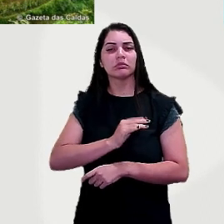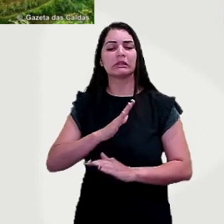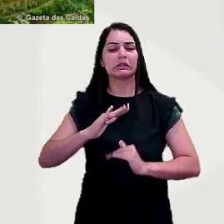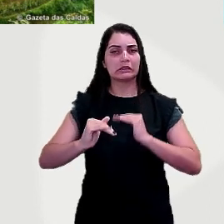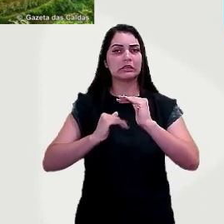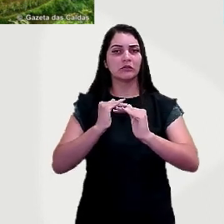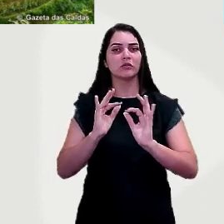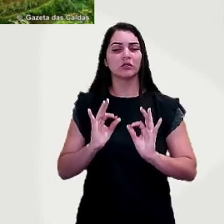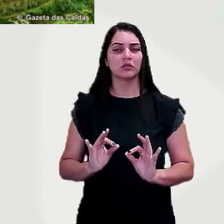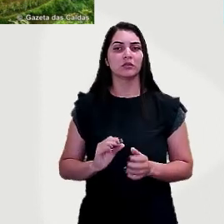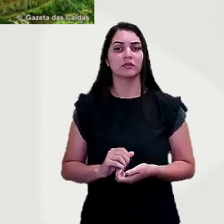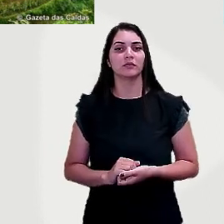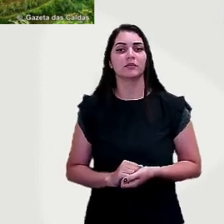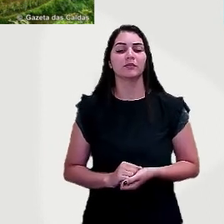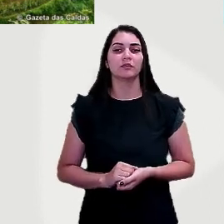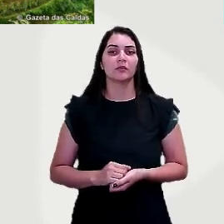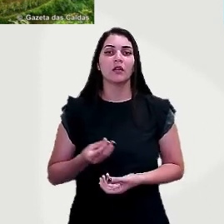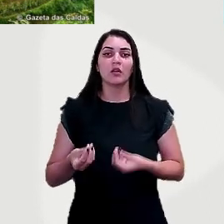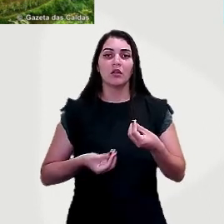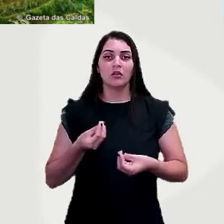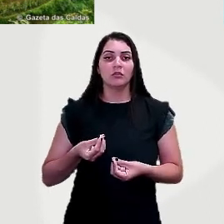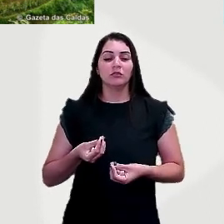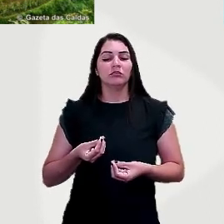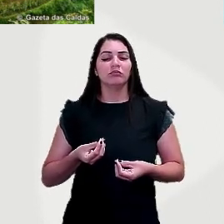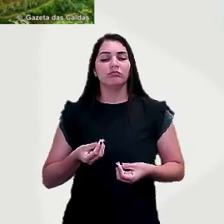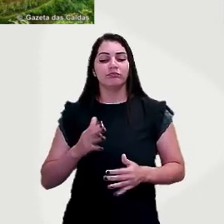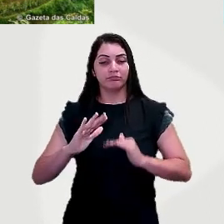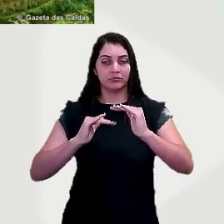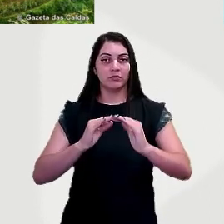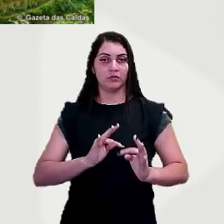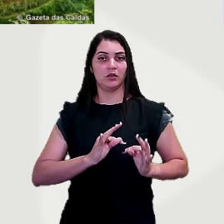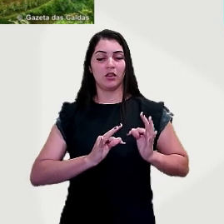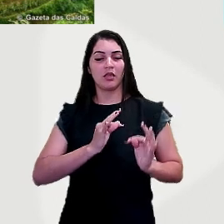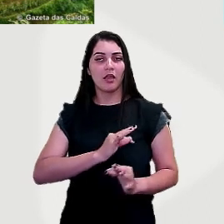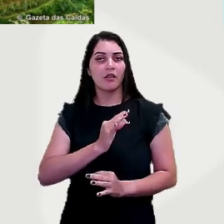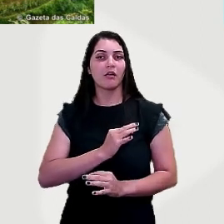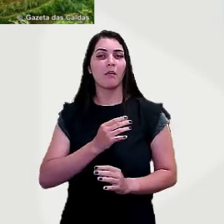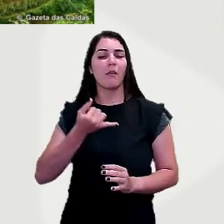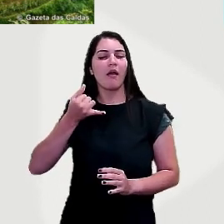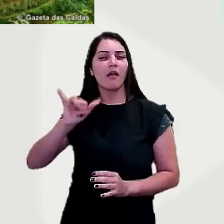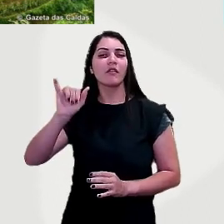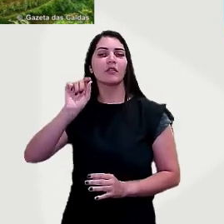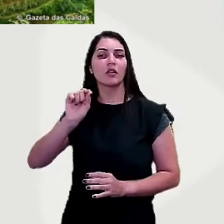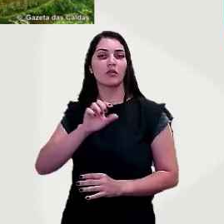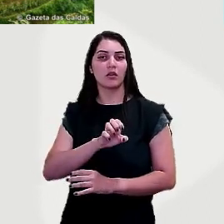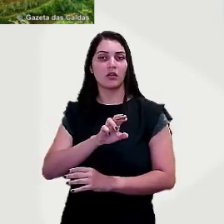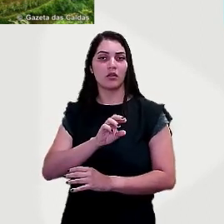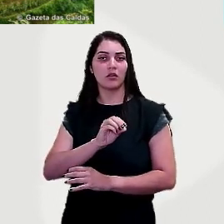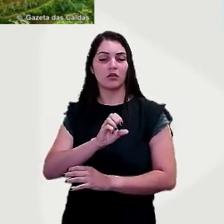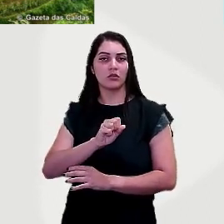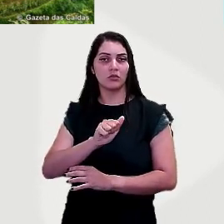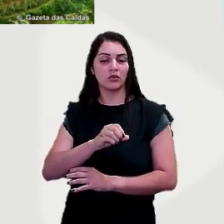desenvolvida, tanto desenvolvimento tecnológico, mas, assim, para evitar as erosões provocadas pela região,